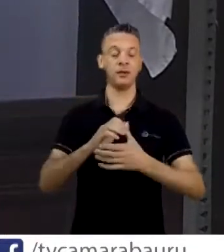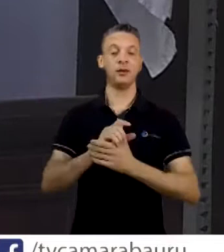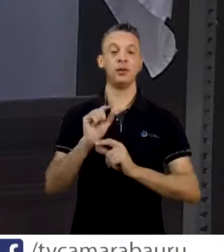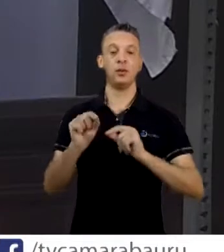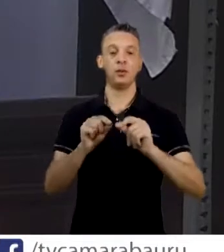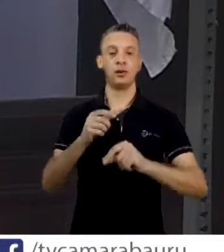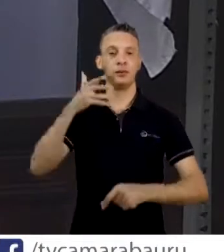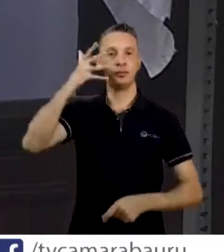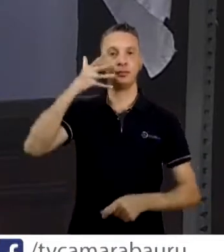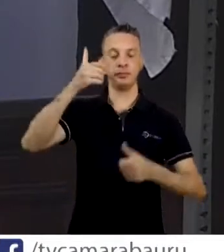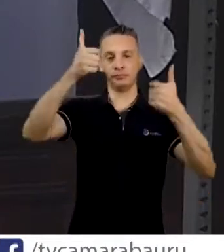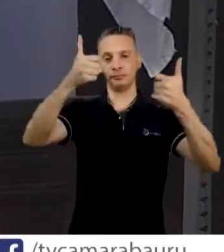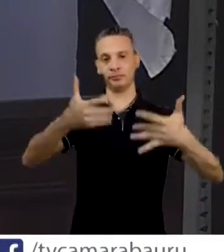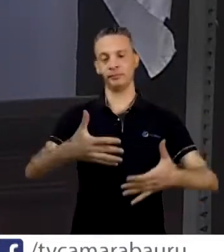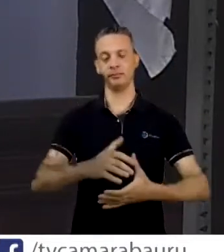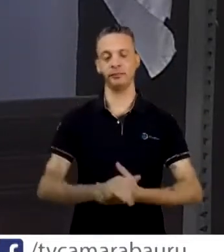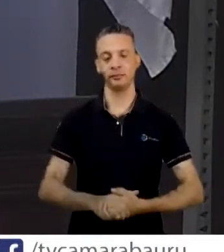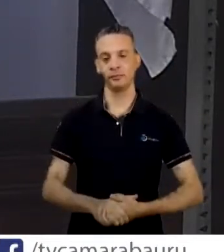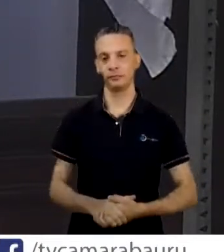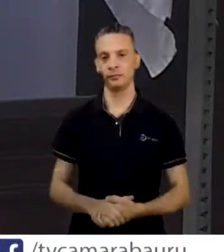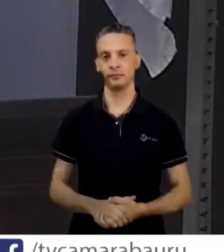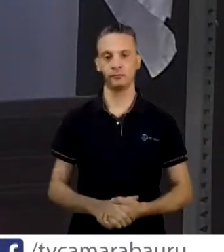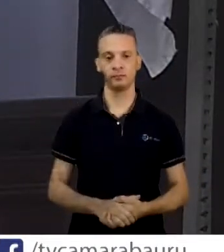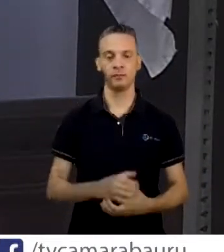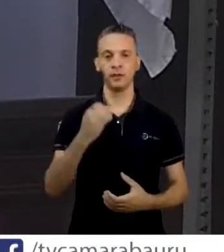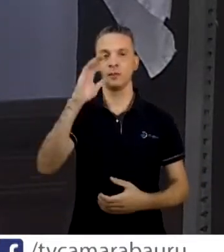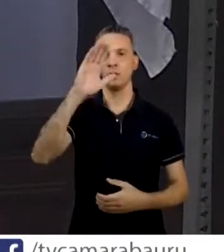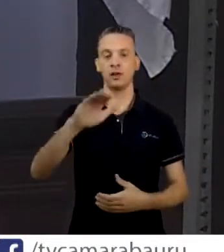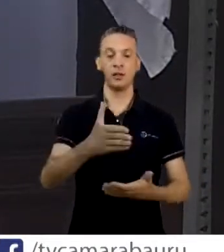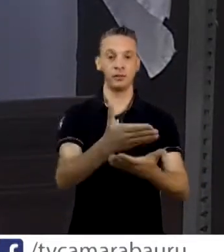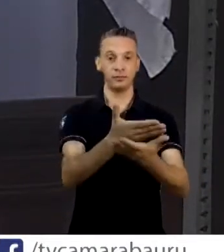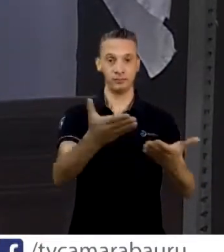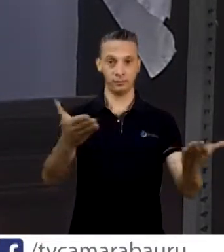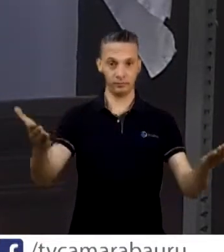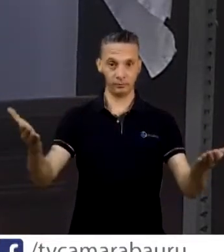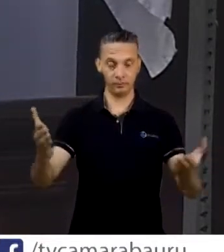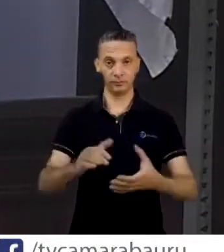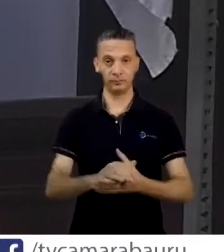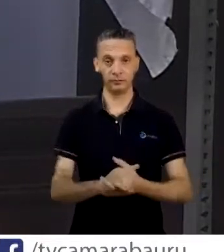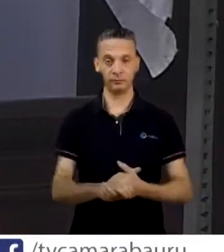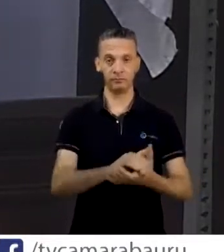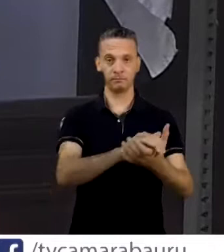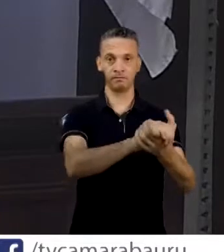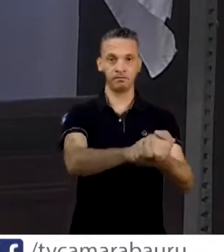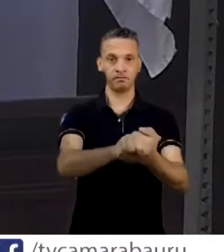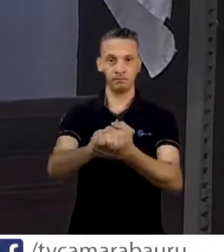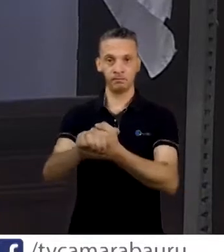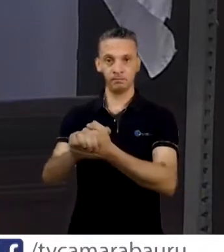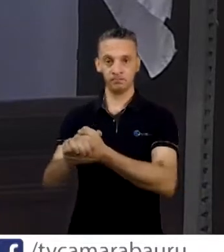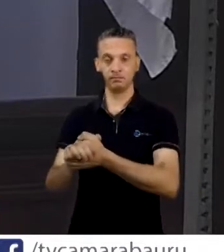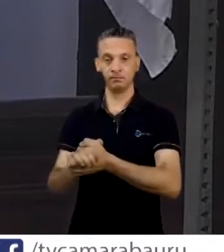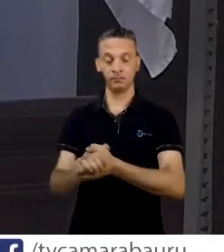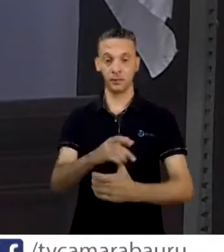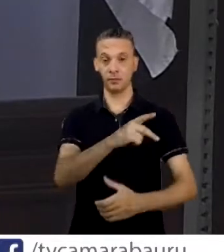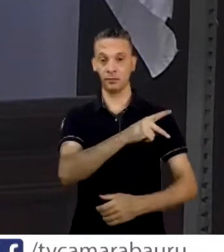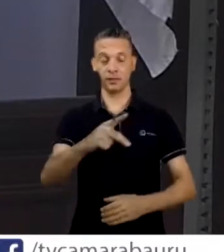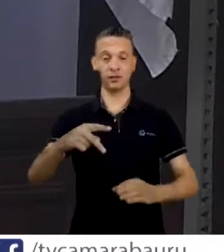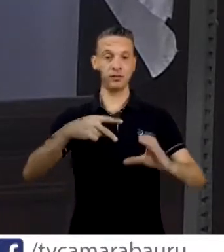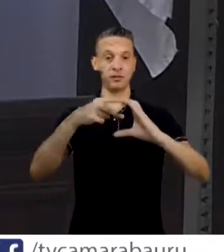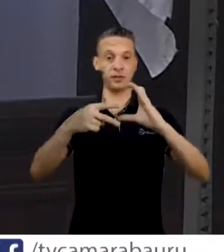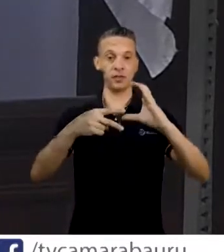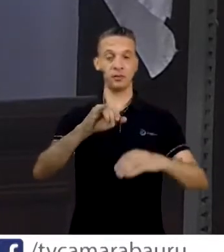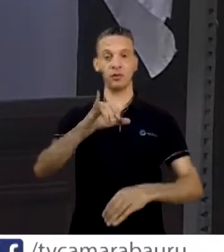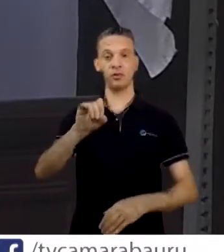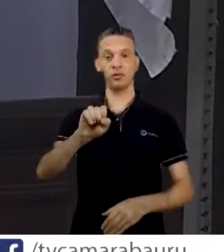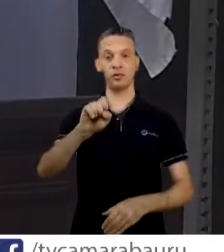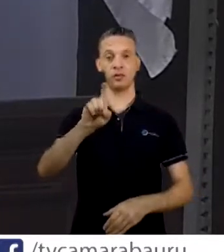melhor. Bom, boa tarde a todos e a todas. Quero cumprimentar na pessoa do excelentíssimo senhor presidente José Roberto Badi Segala, a